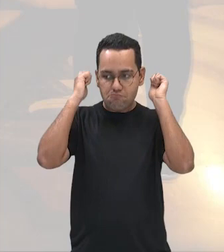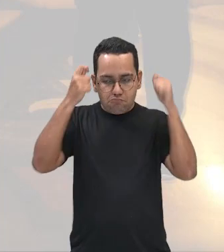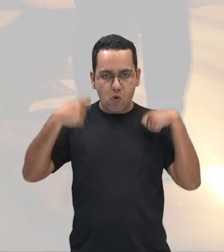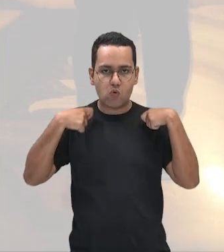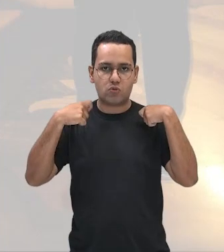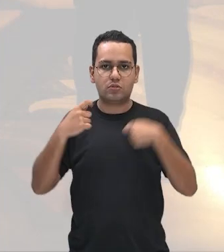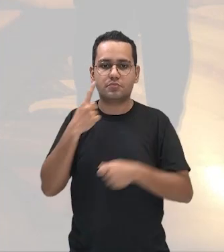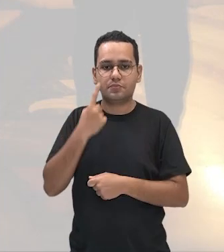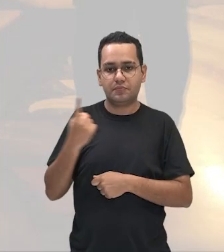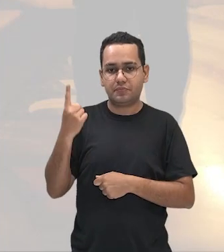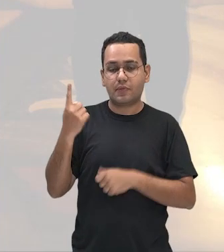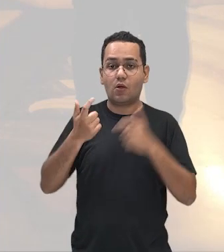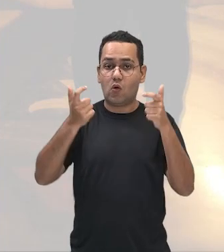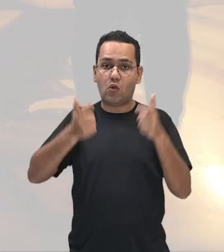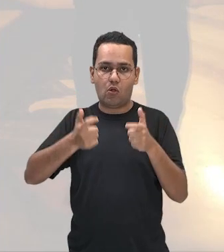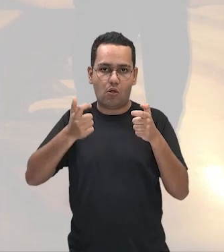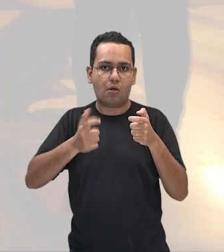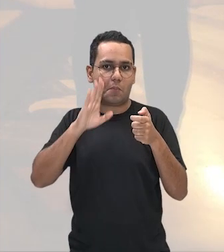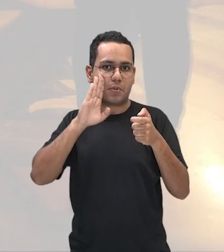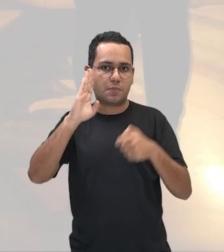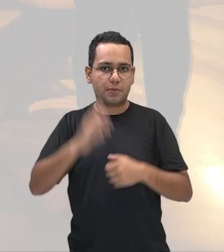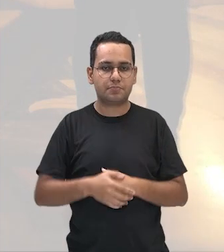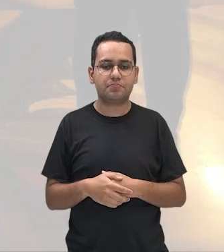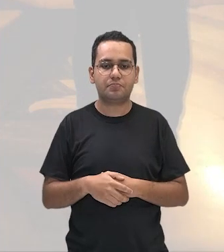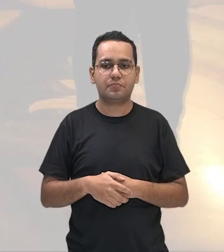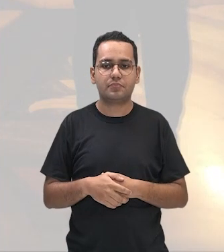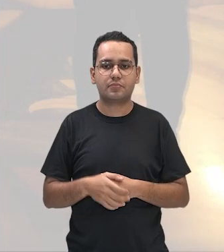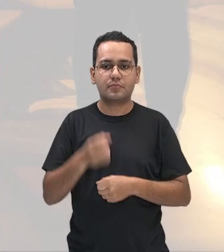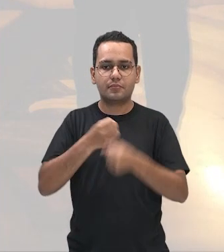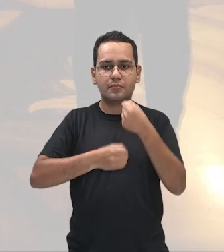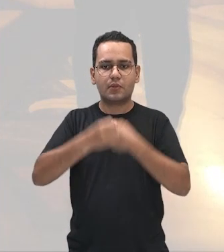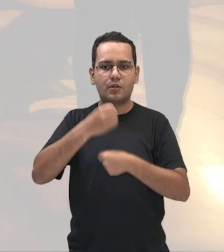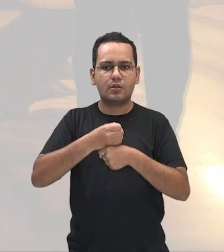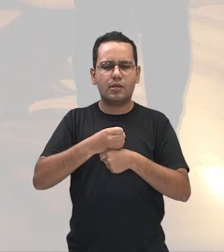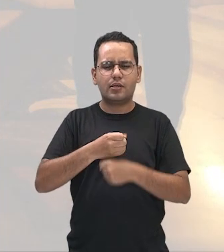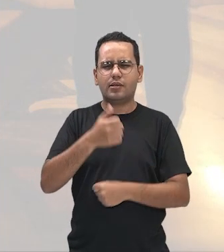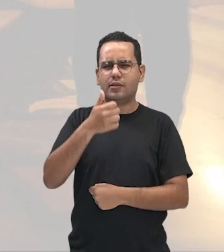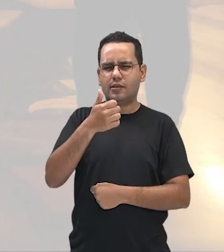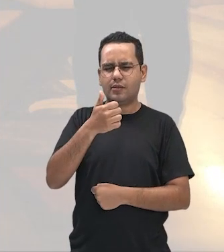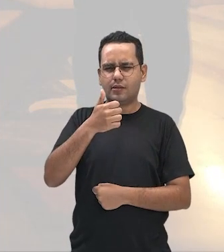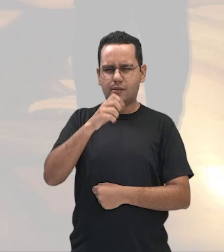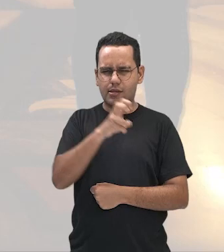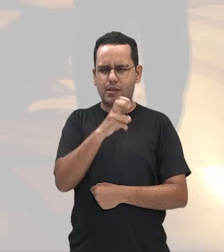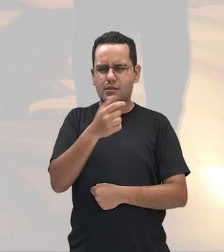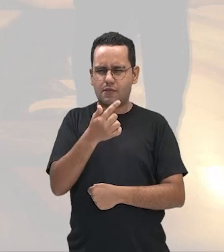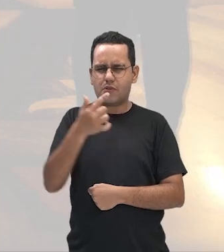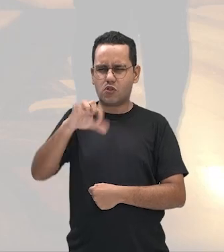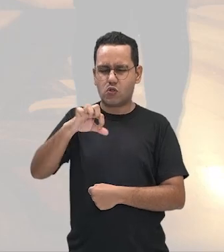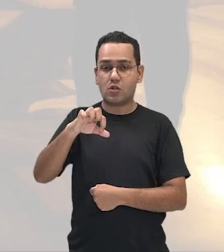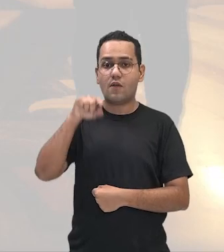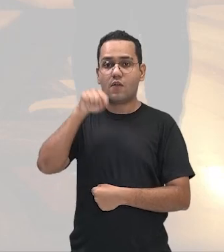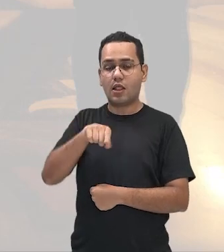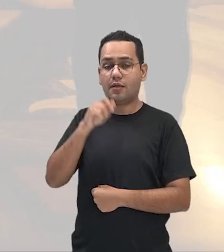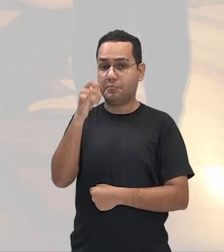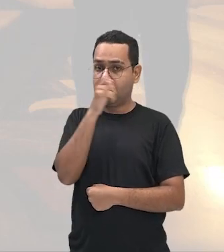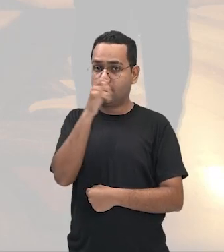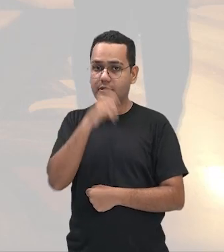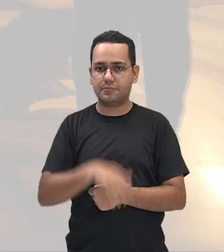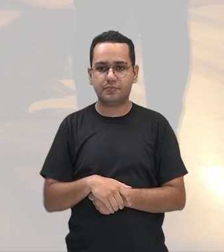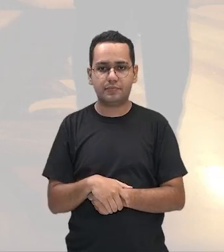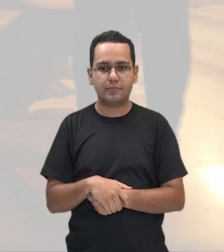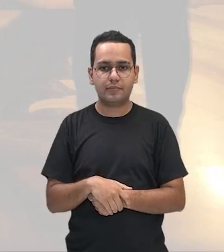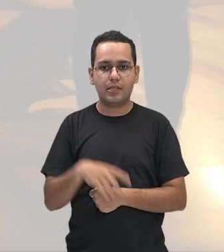a casa-mãe dos beneditinos, fundada em 529 no norte de Nápoles, Itália. Foi saqueada pelos lombardos